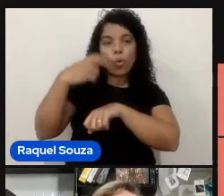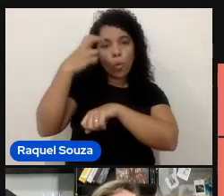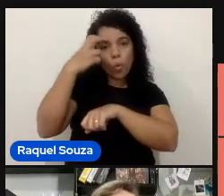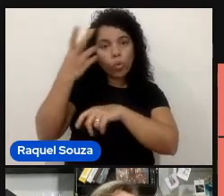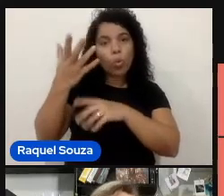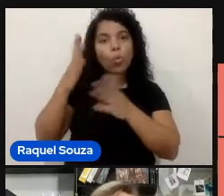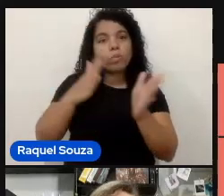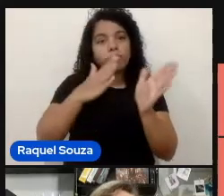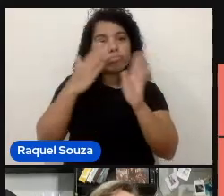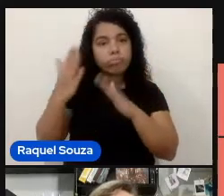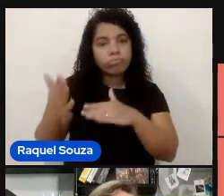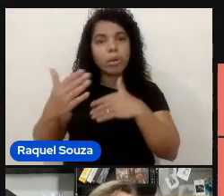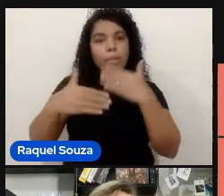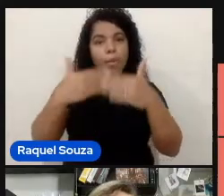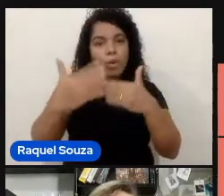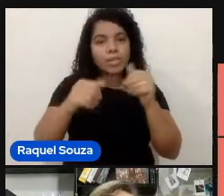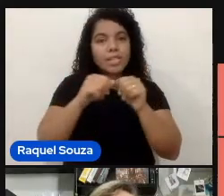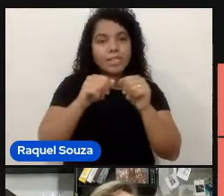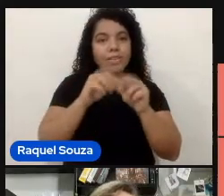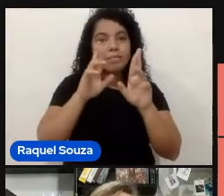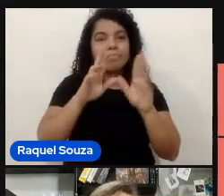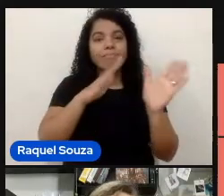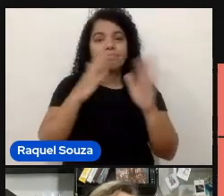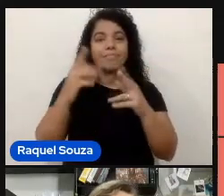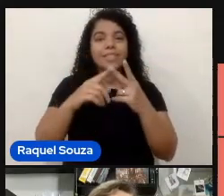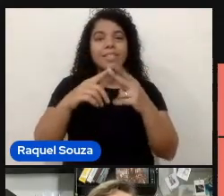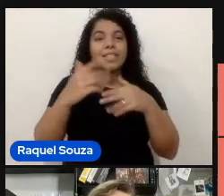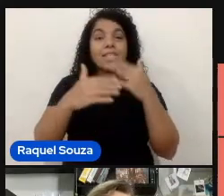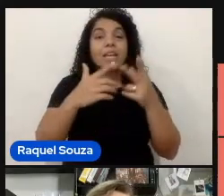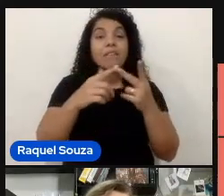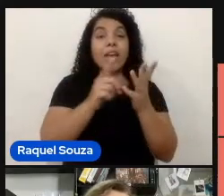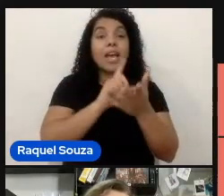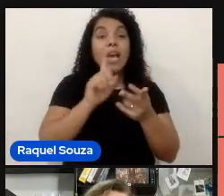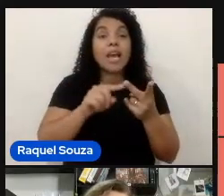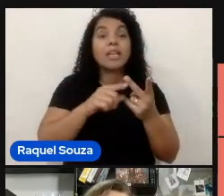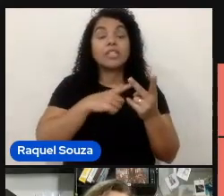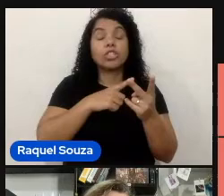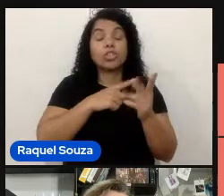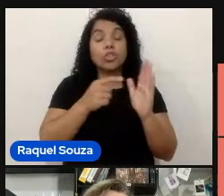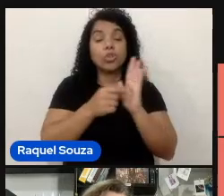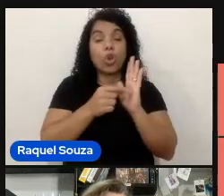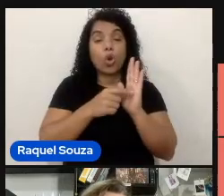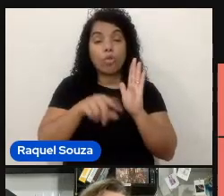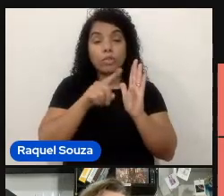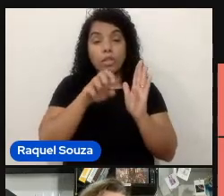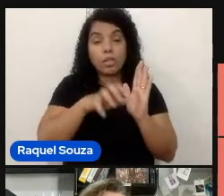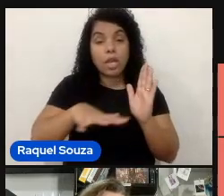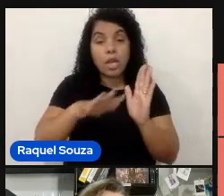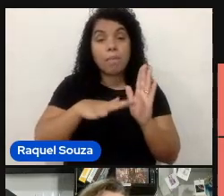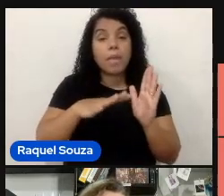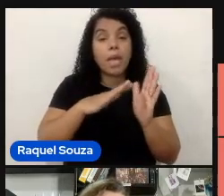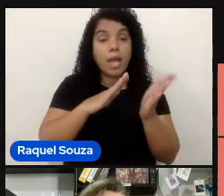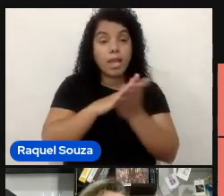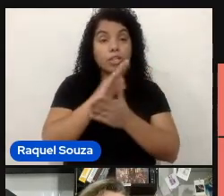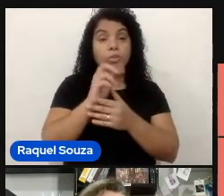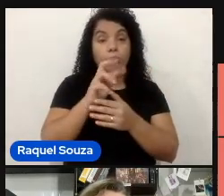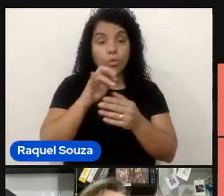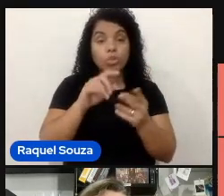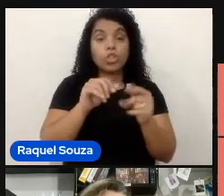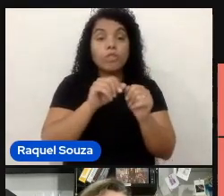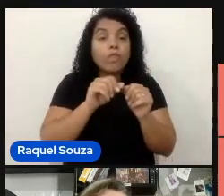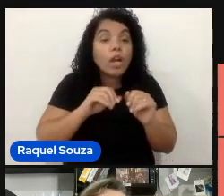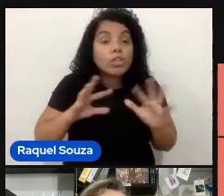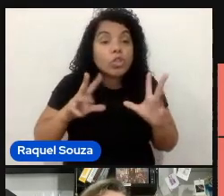processo, então ele faz parte de toda a cadeira de desenvolvimento antes de um software estar realmente no ambiente produtivo. Então, ele faz todo